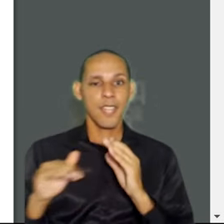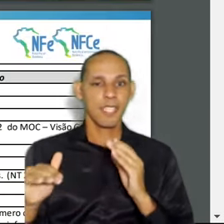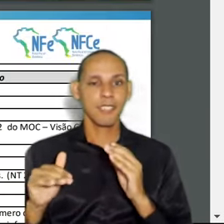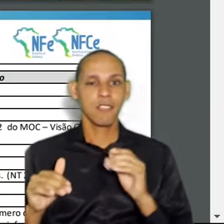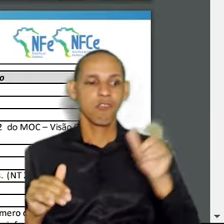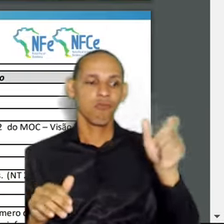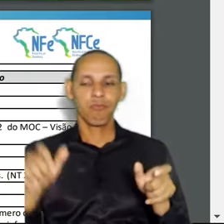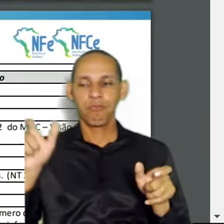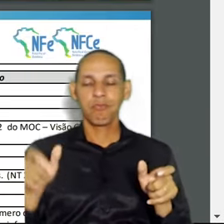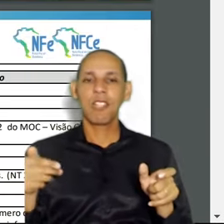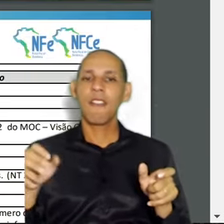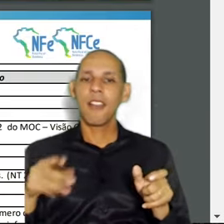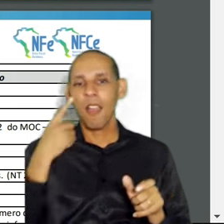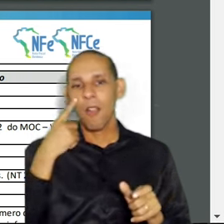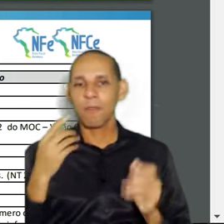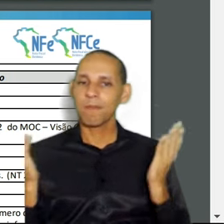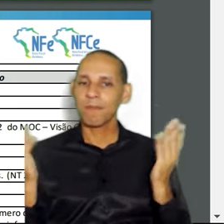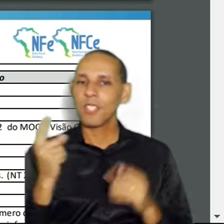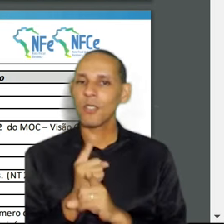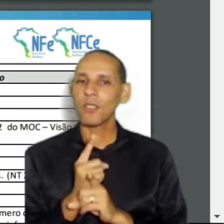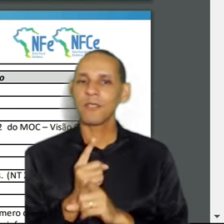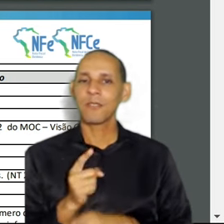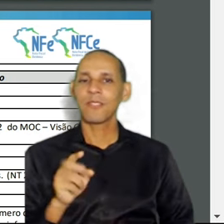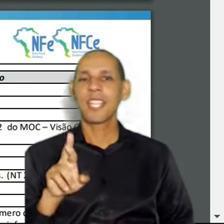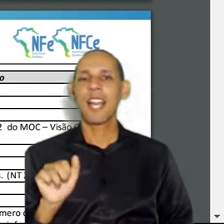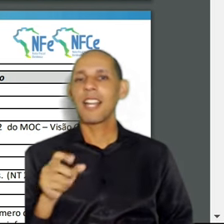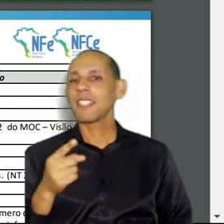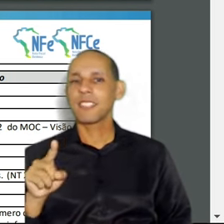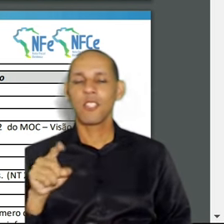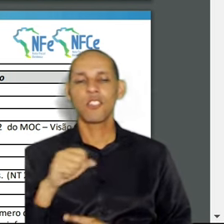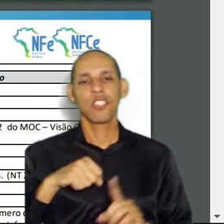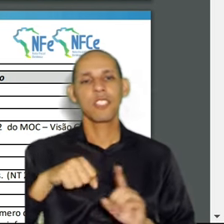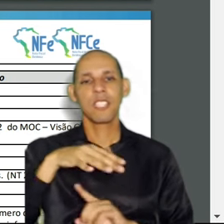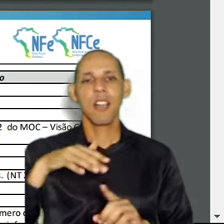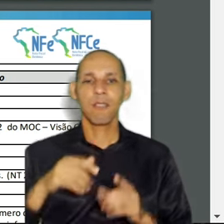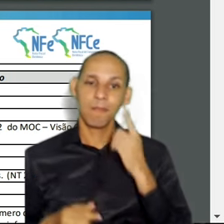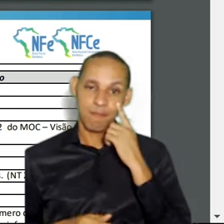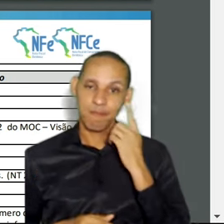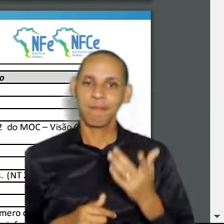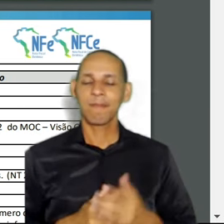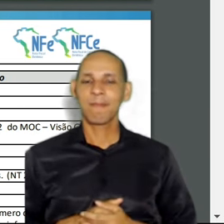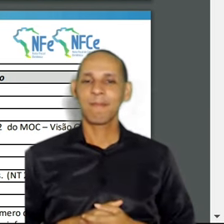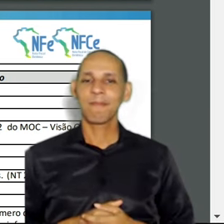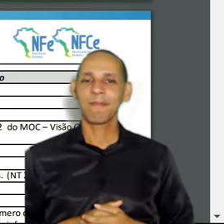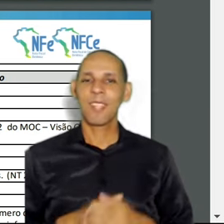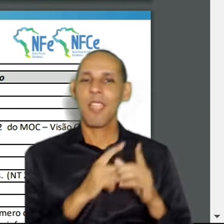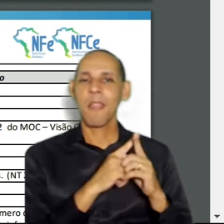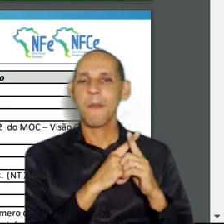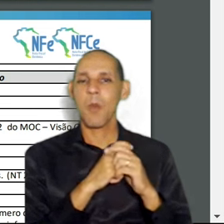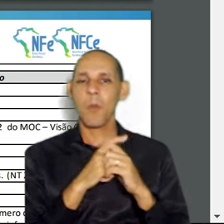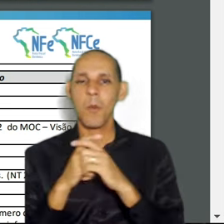esse esse feeling que você trouxe aí da razão social dá uma olhada ó razão social olha Quantos